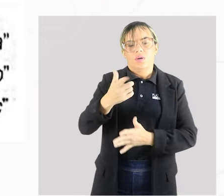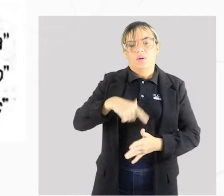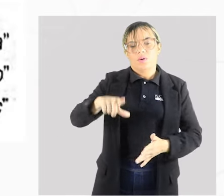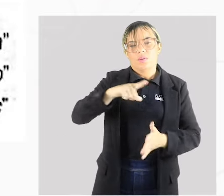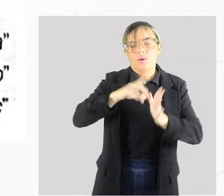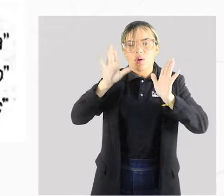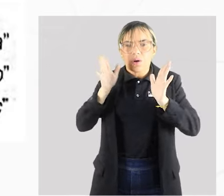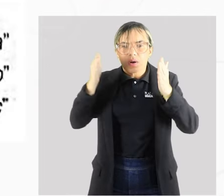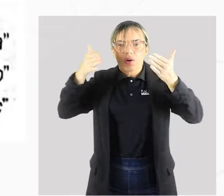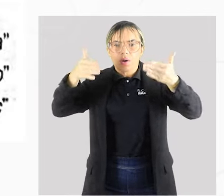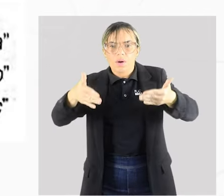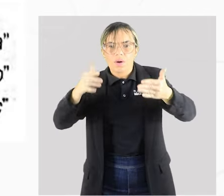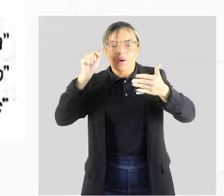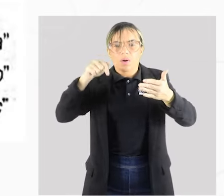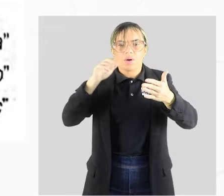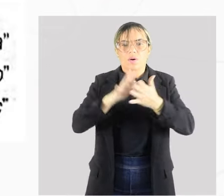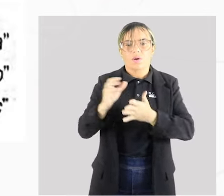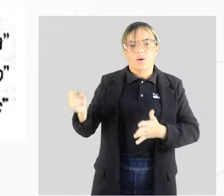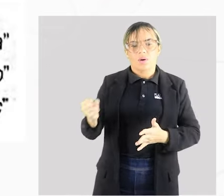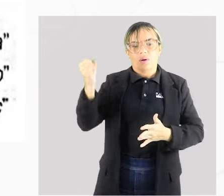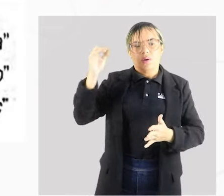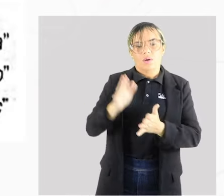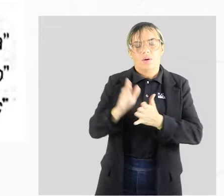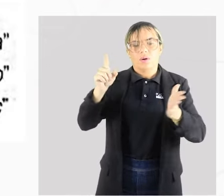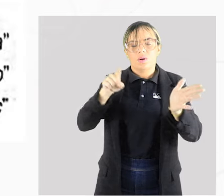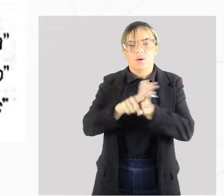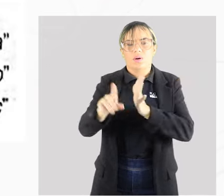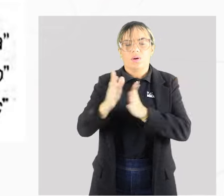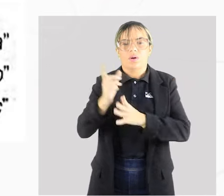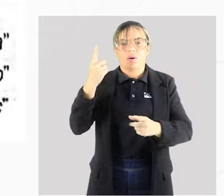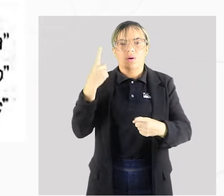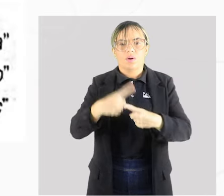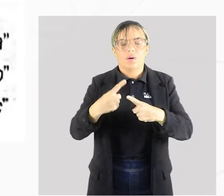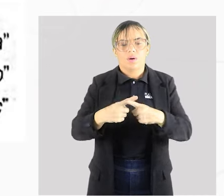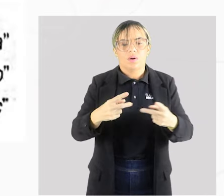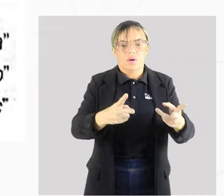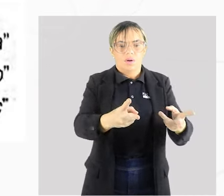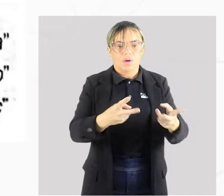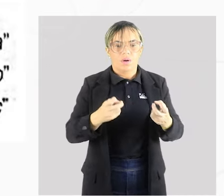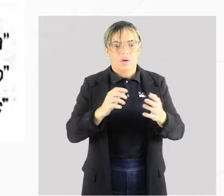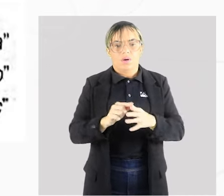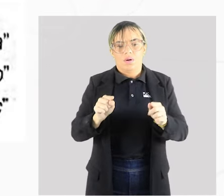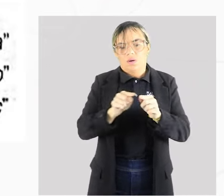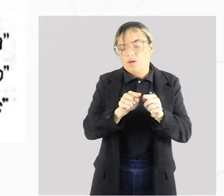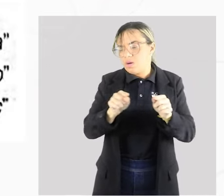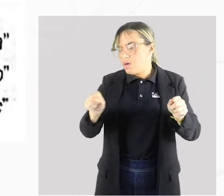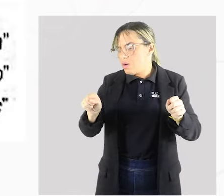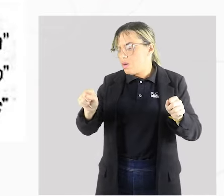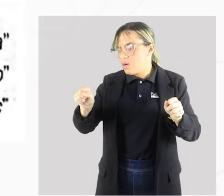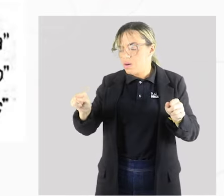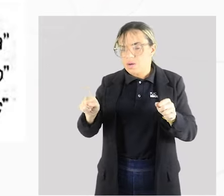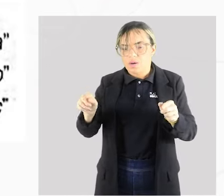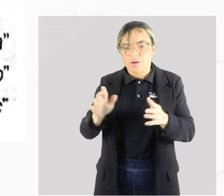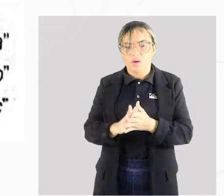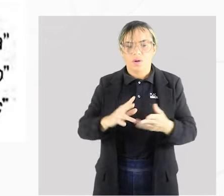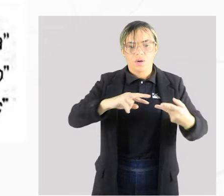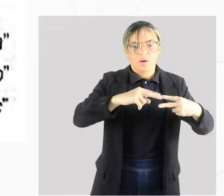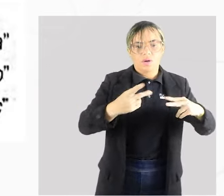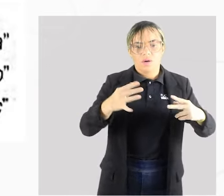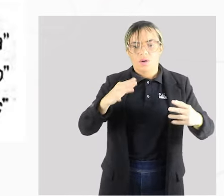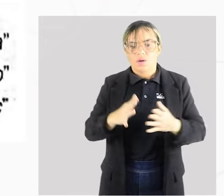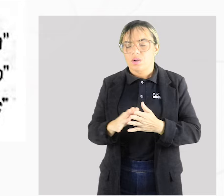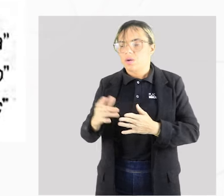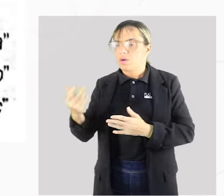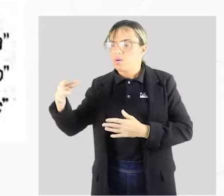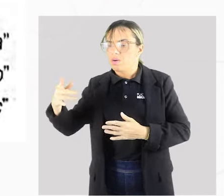uma atenção muito importante a essa questão por quê Porque você percebe que essa setinha do DNA pro RNA ela vai